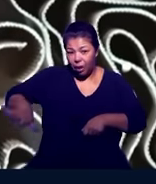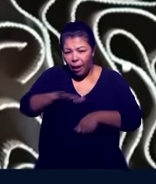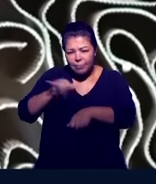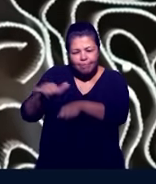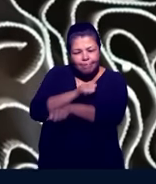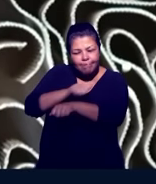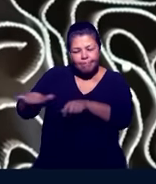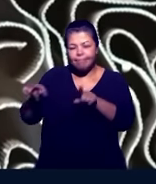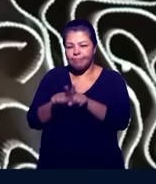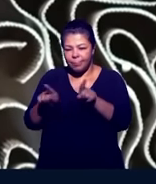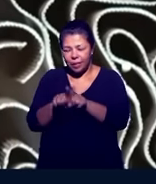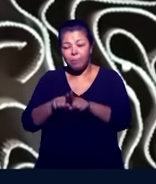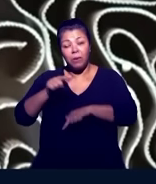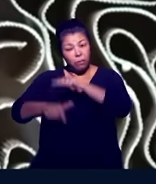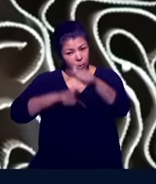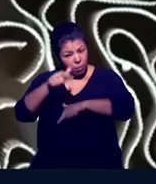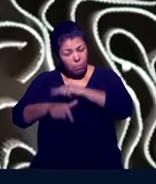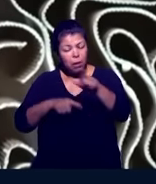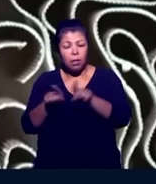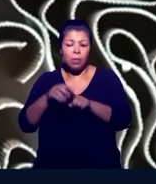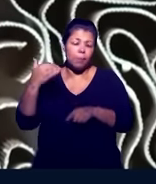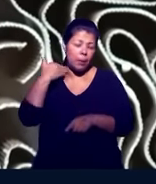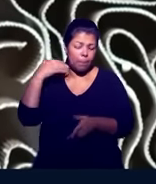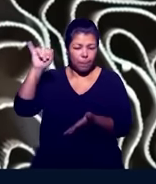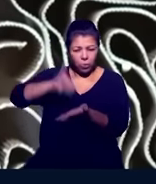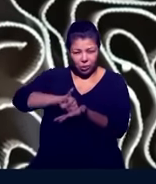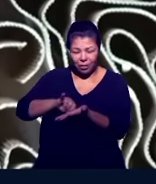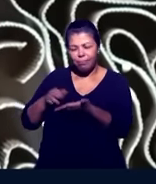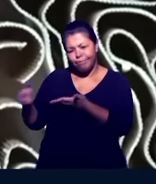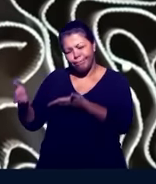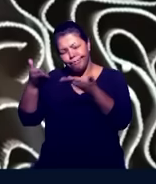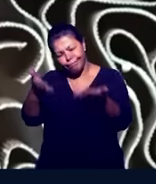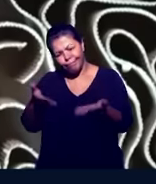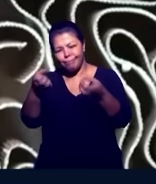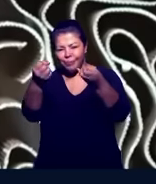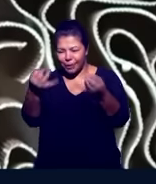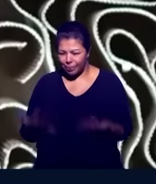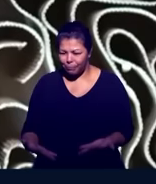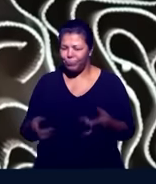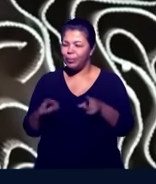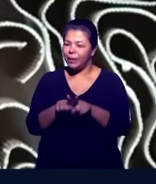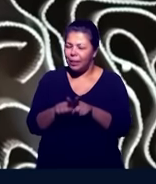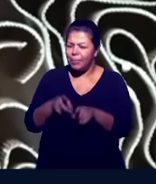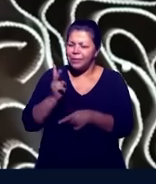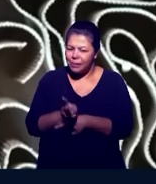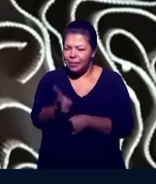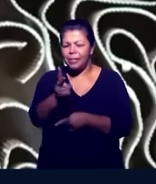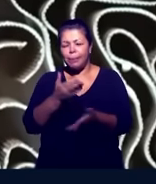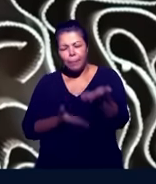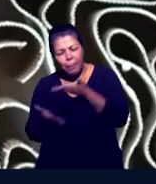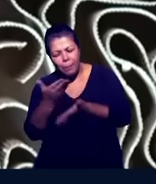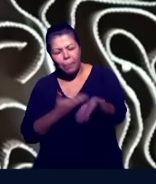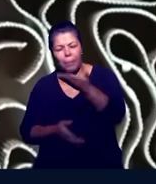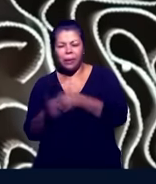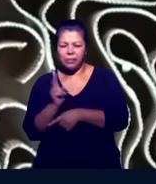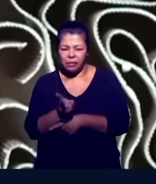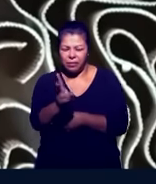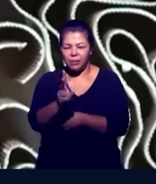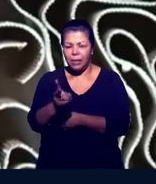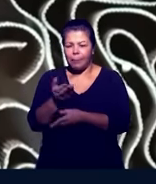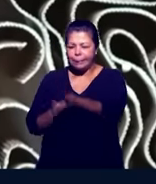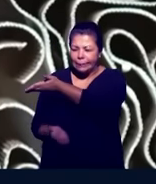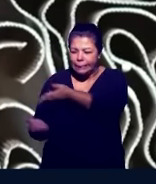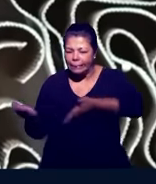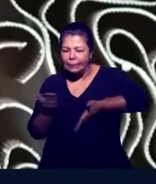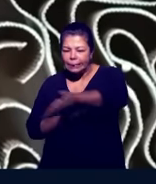que é muito técnico o banco central inclusive eh que o senhor enfim conversa com eh sempre qualquer Ministério da Fazenda conversa com o banco central